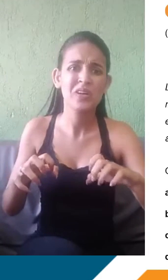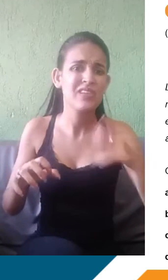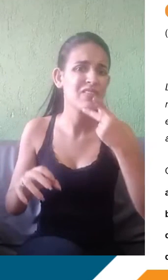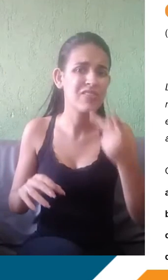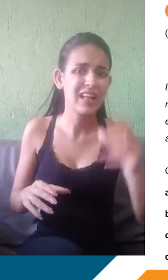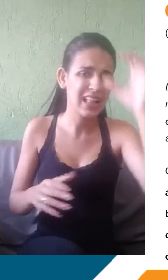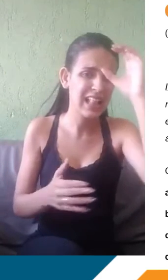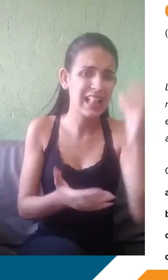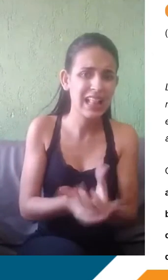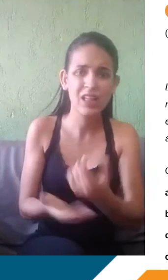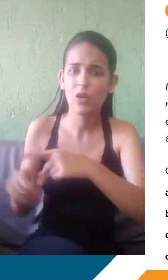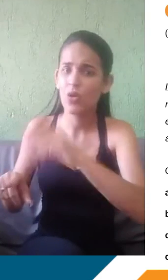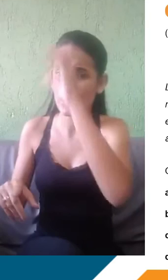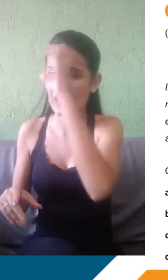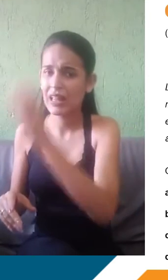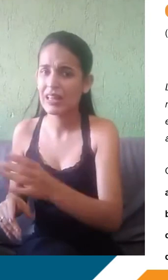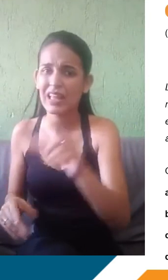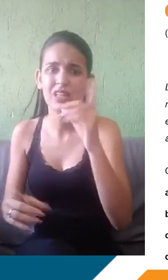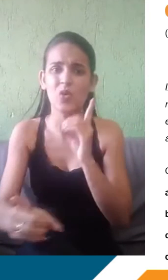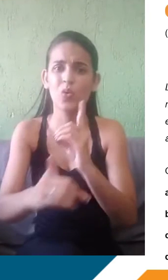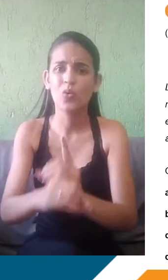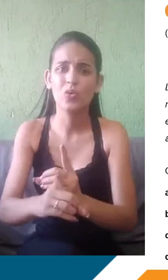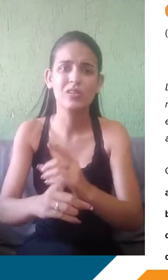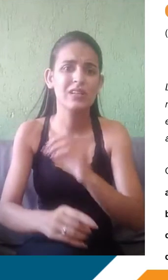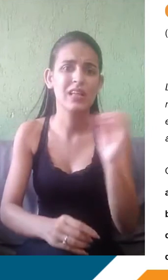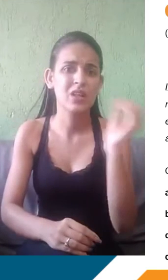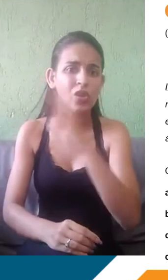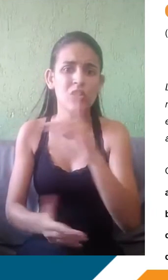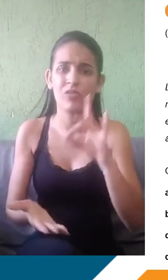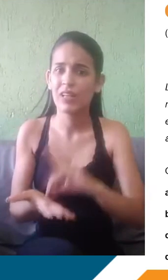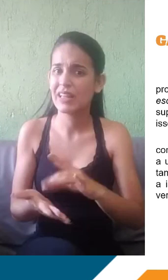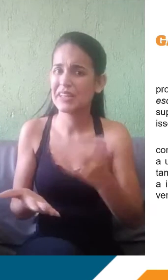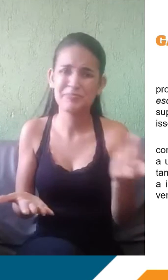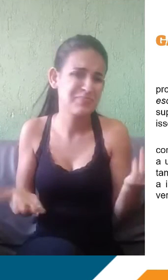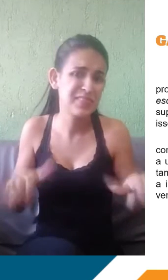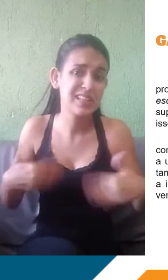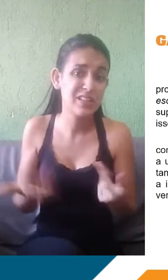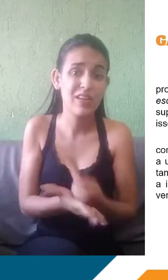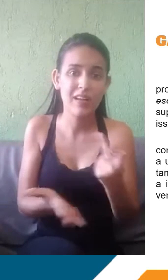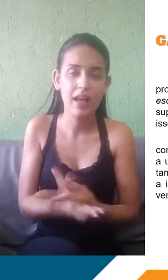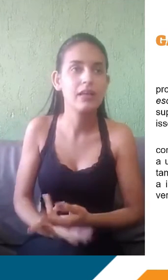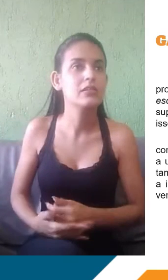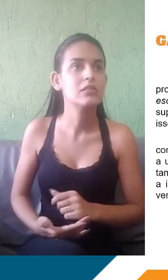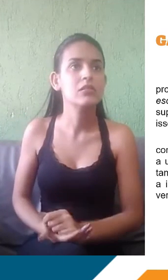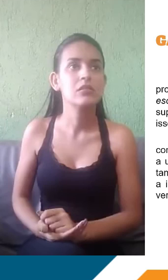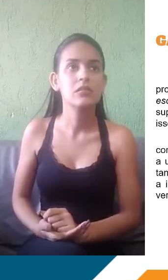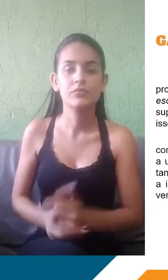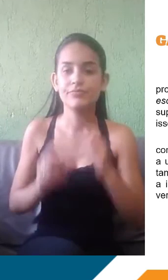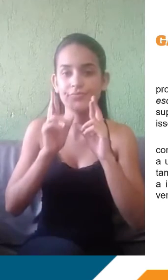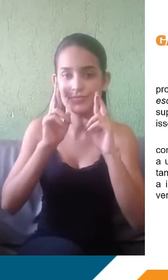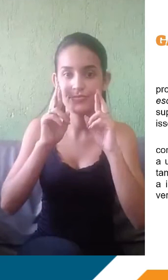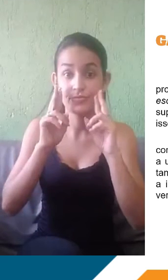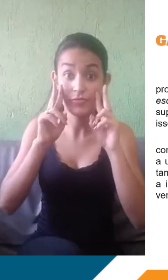seu contrário, para dali extrair uma nova verdade, a dialética. Gabarito comentado. Você